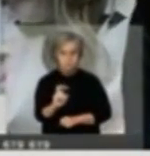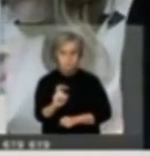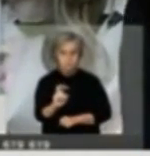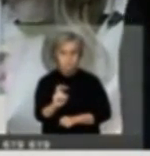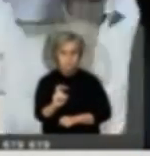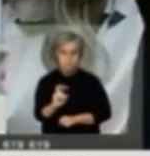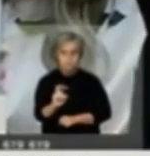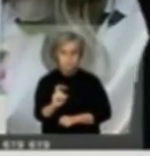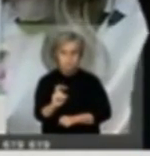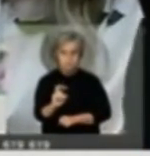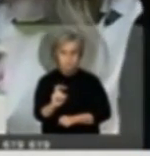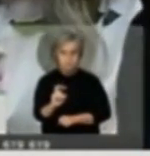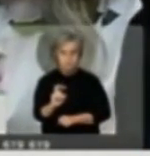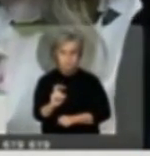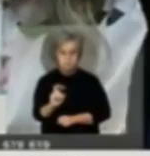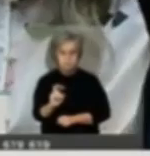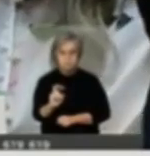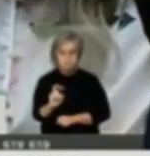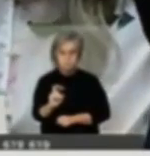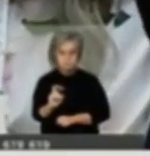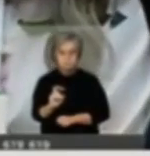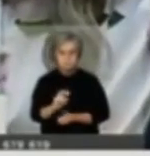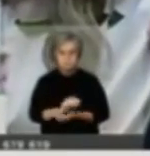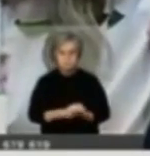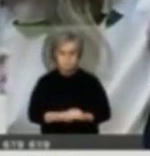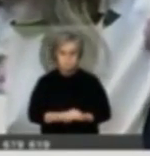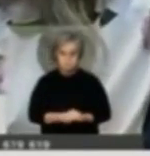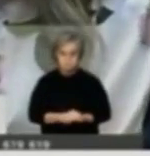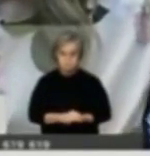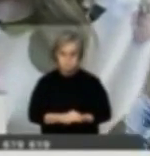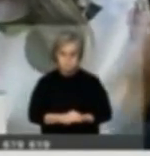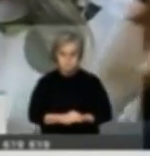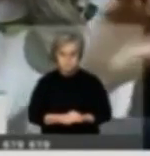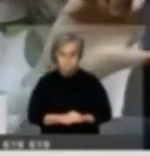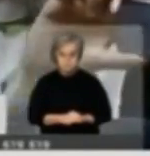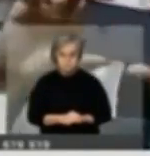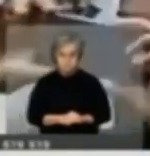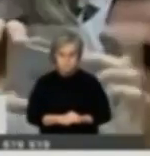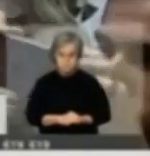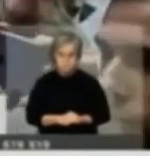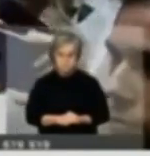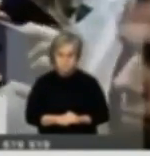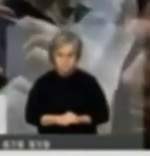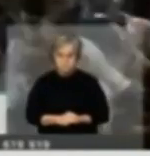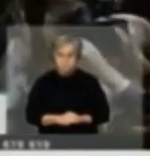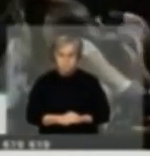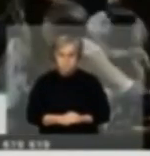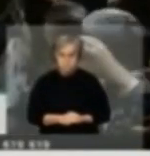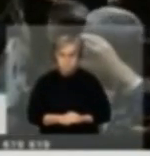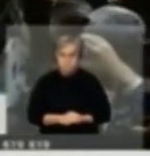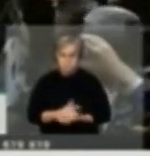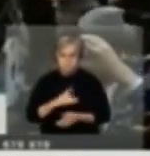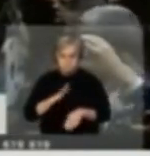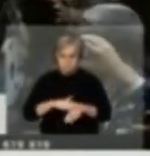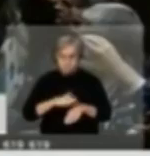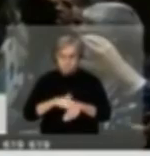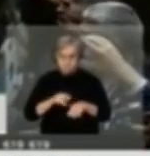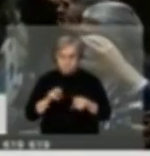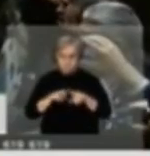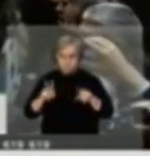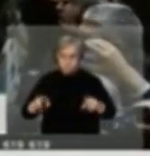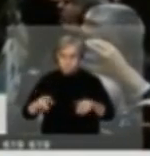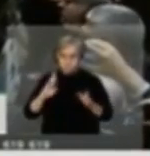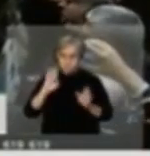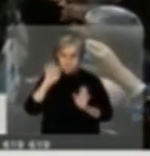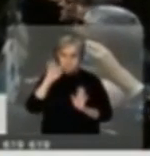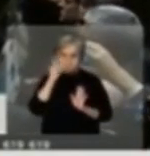em um estabelecimento político de baixa reputação, onde já tem 50 políticos sob investigação por receberem propina